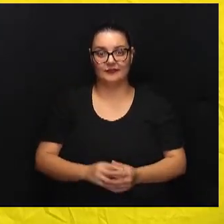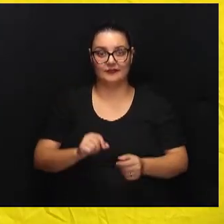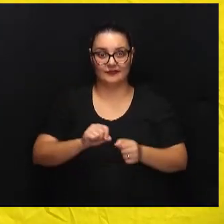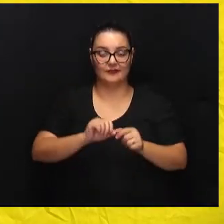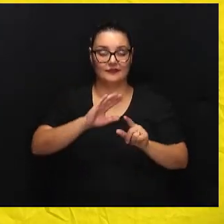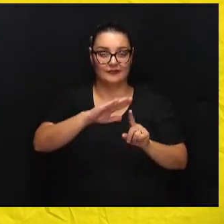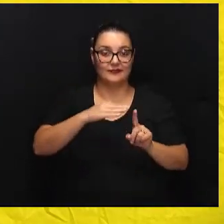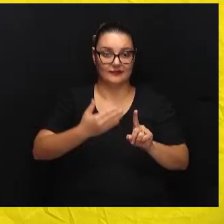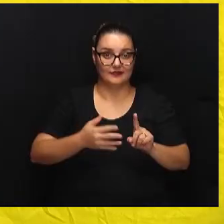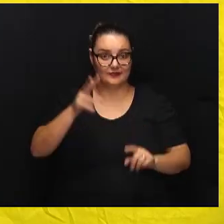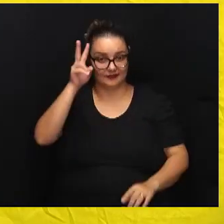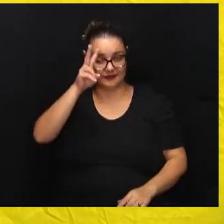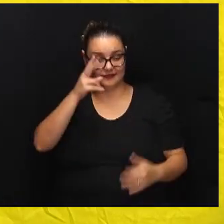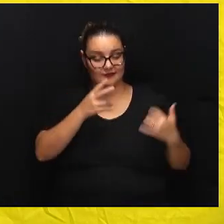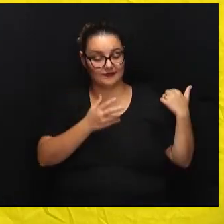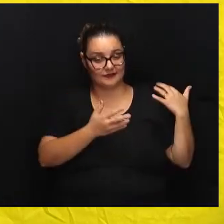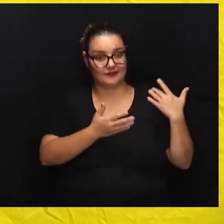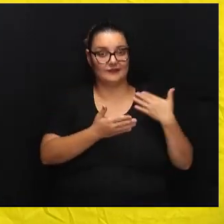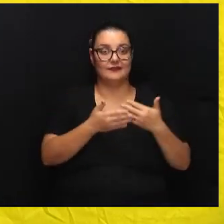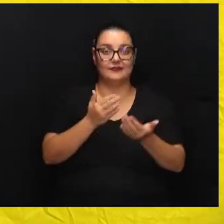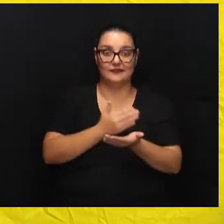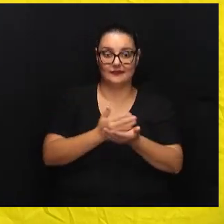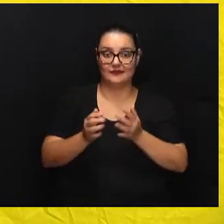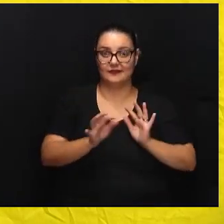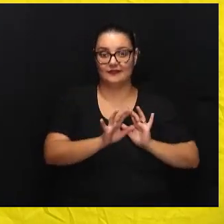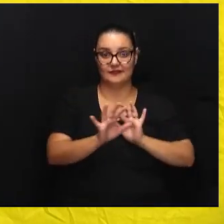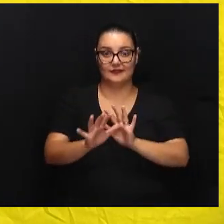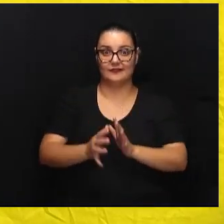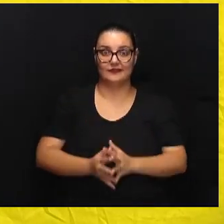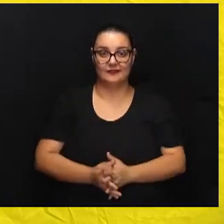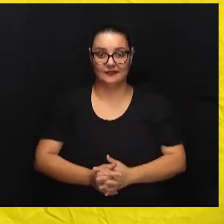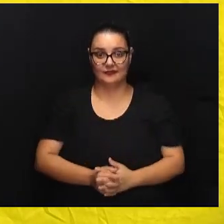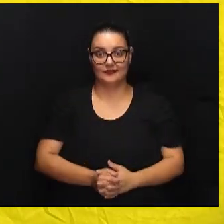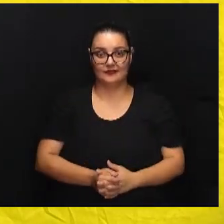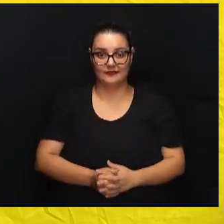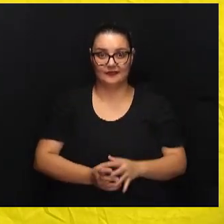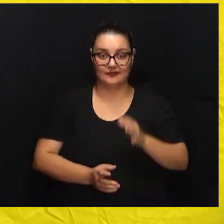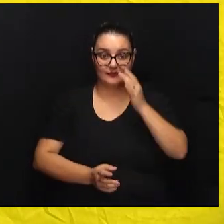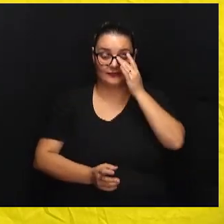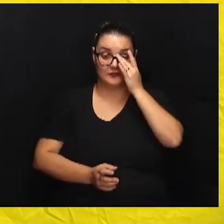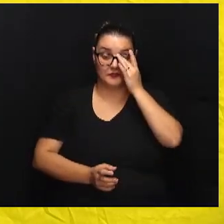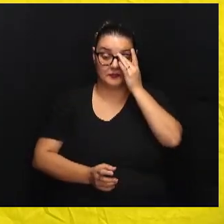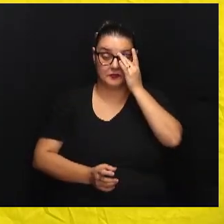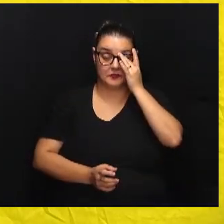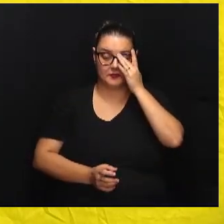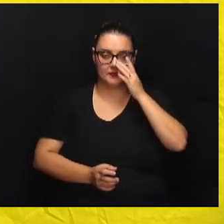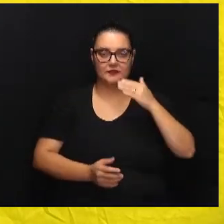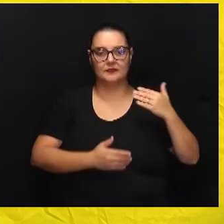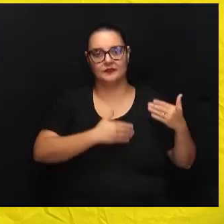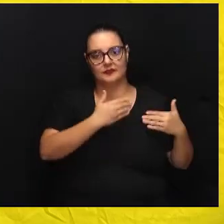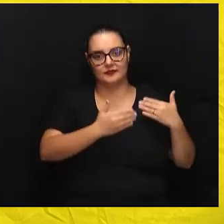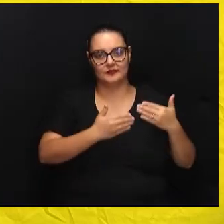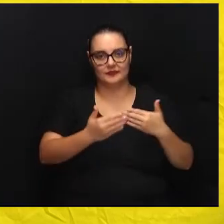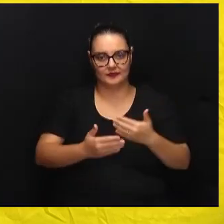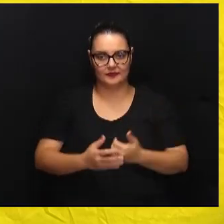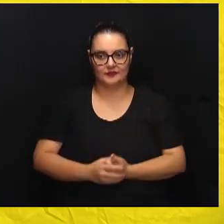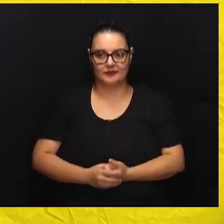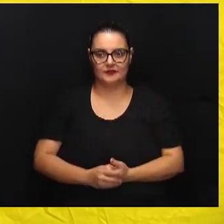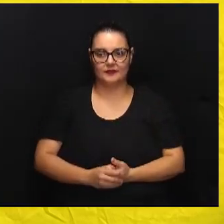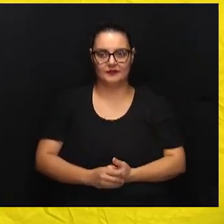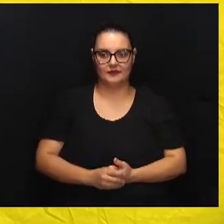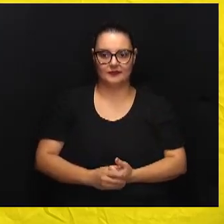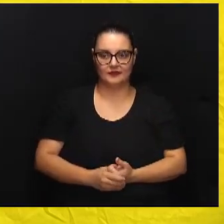Então, fazer essa homenagem, né? Relembrar o início da parada e